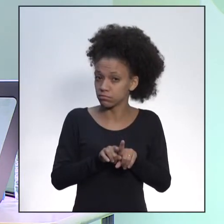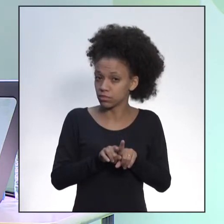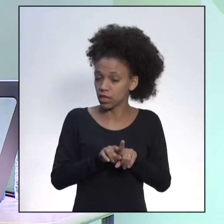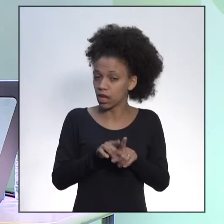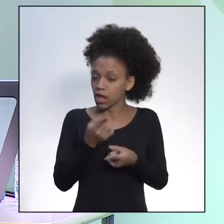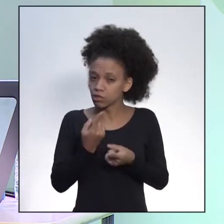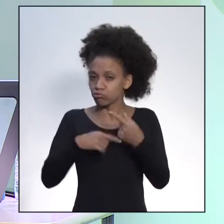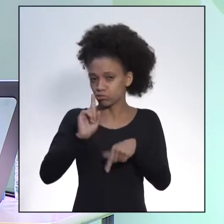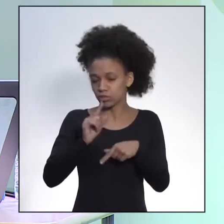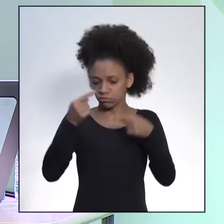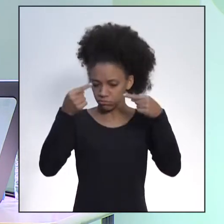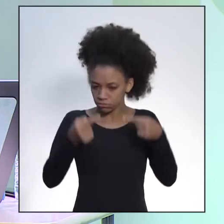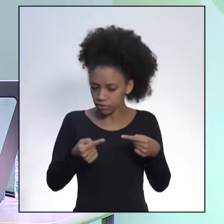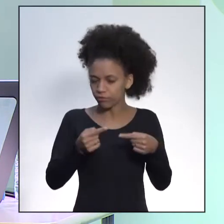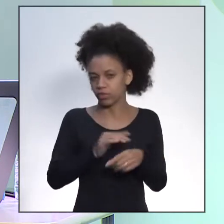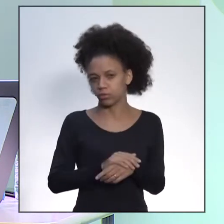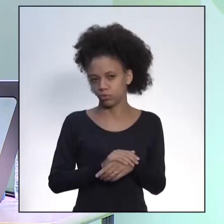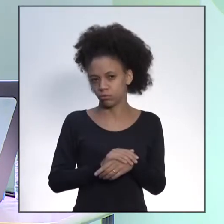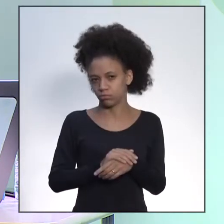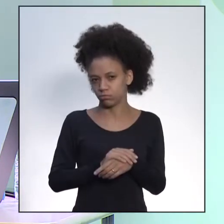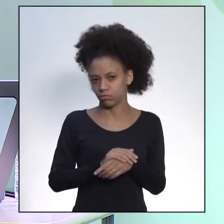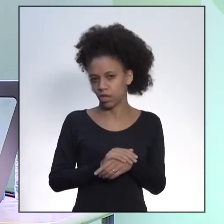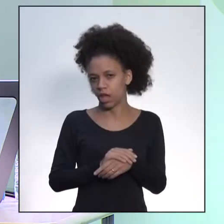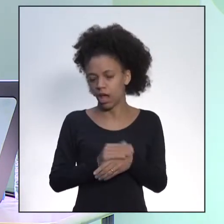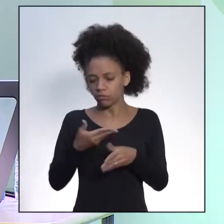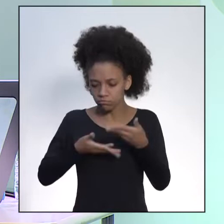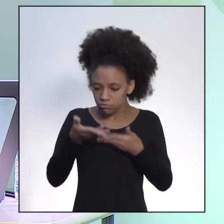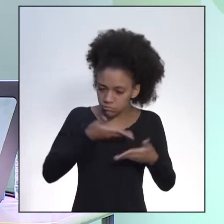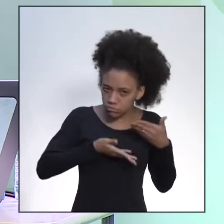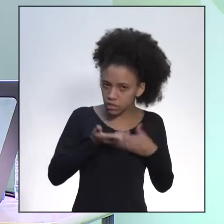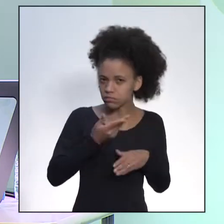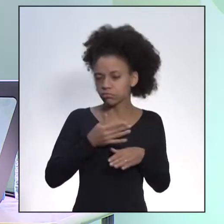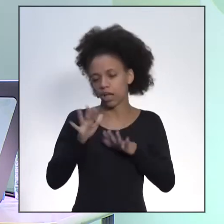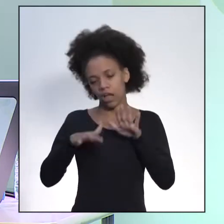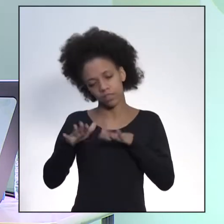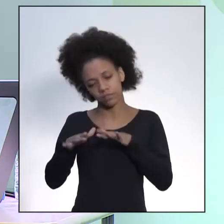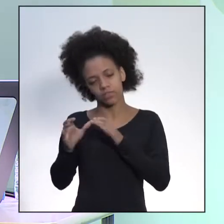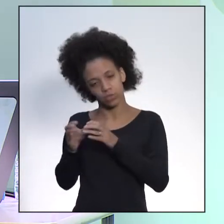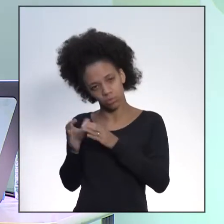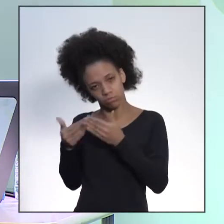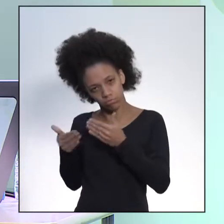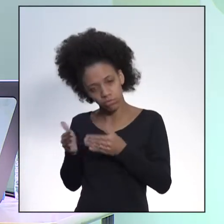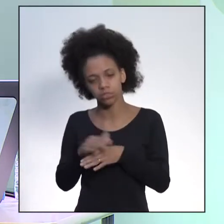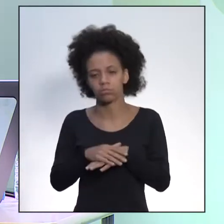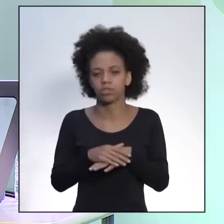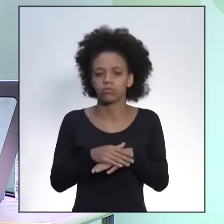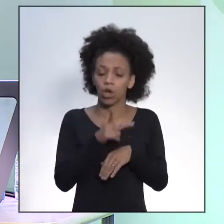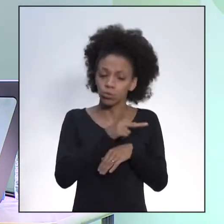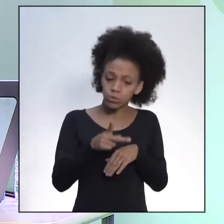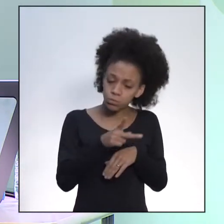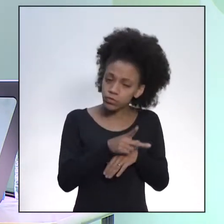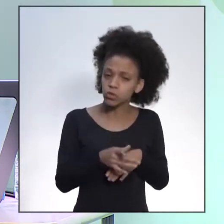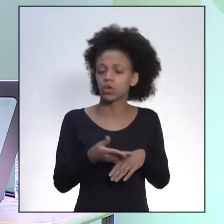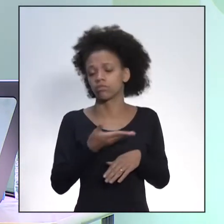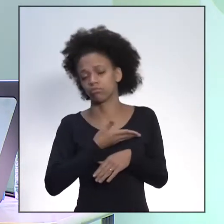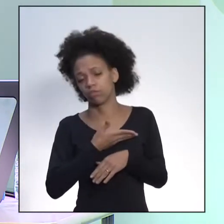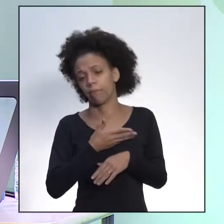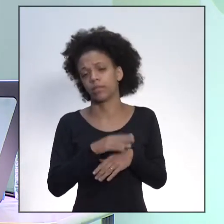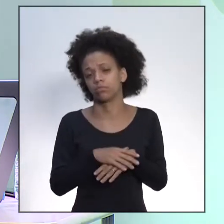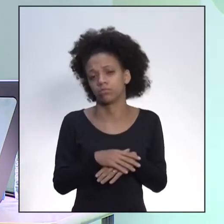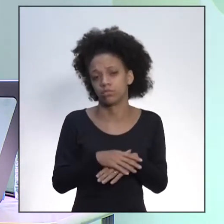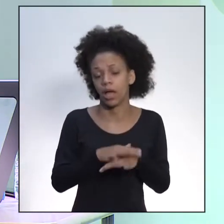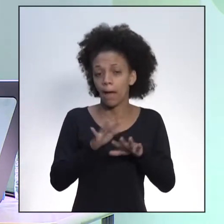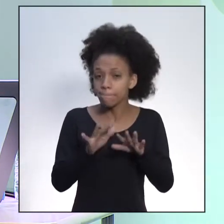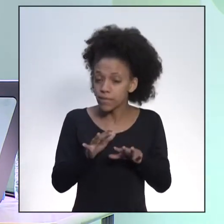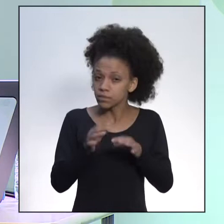tornaram mais desafiadores as interações, muitas vezes no chat, com os professores, com os colegas. E